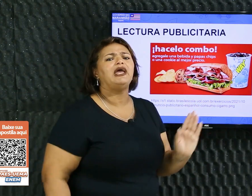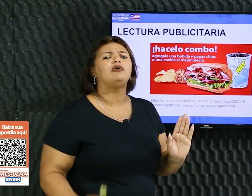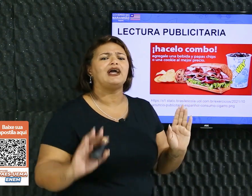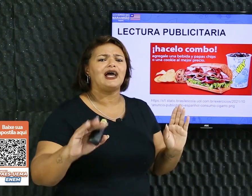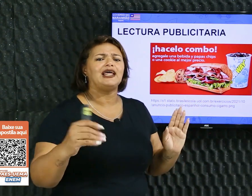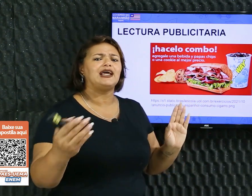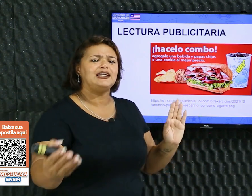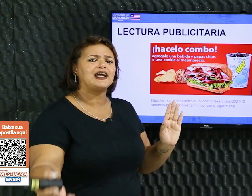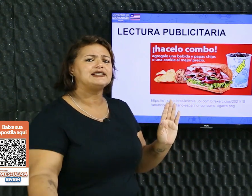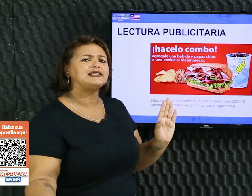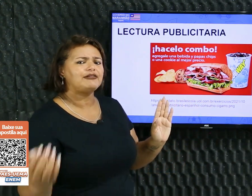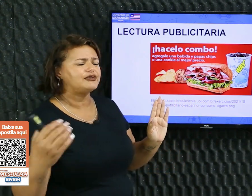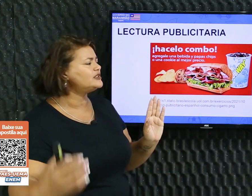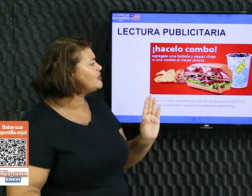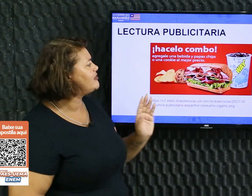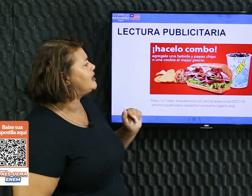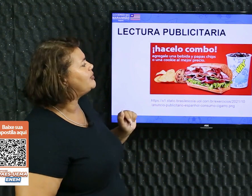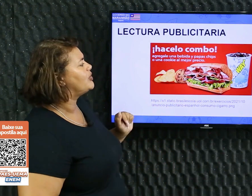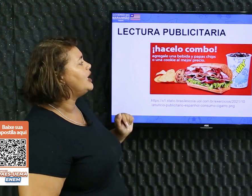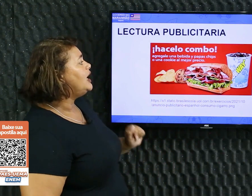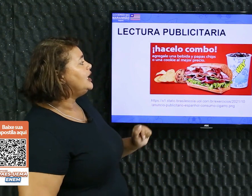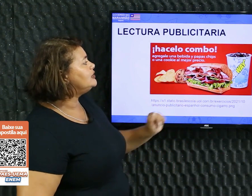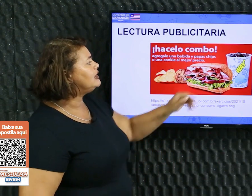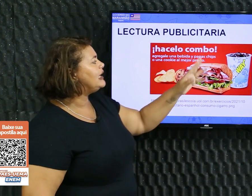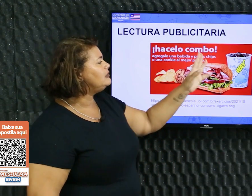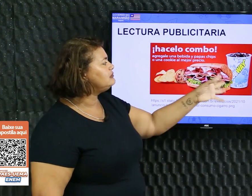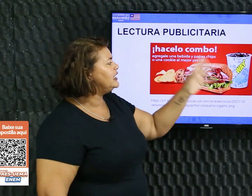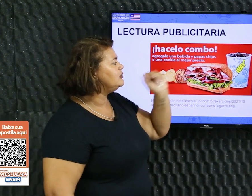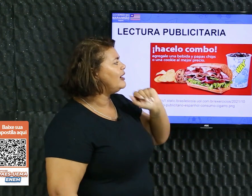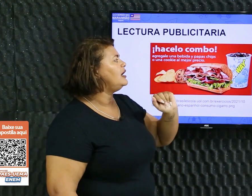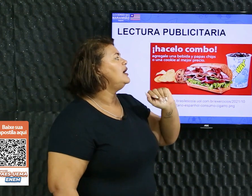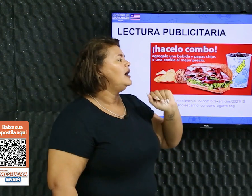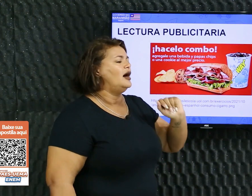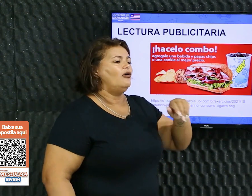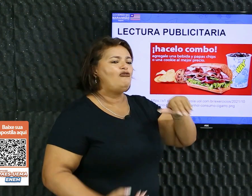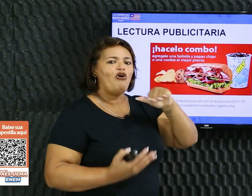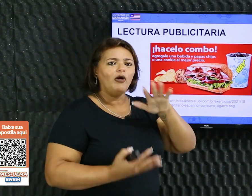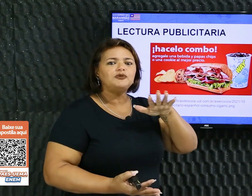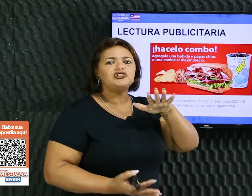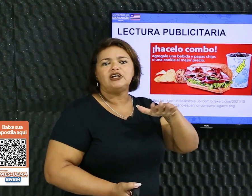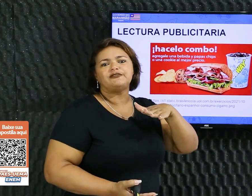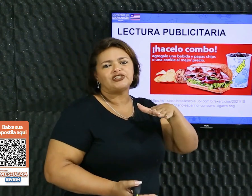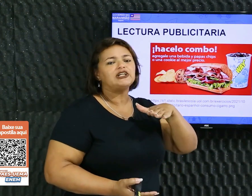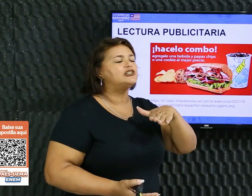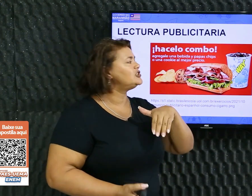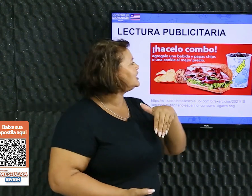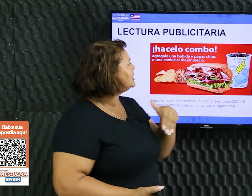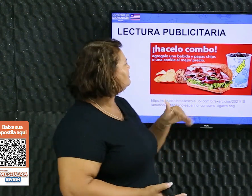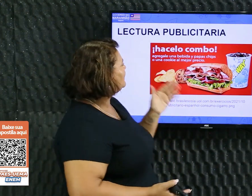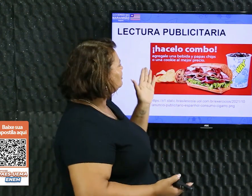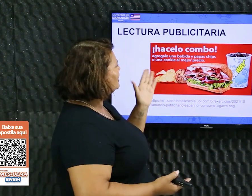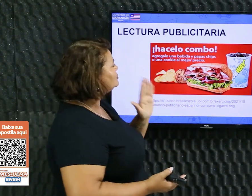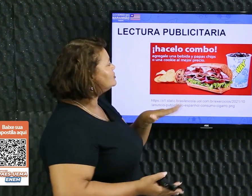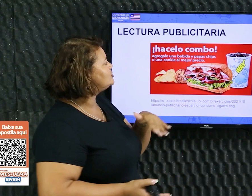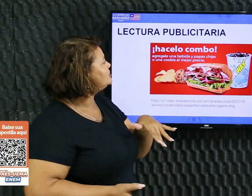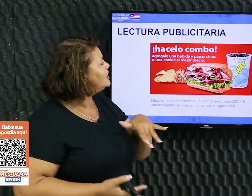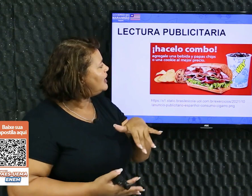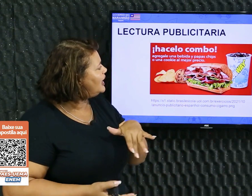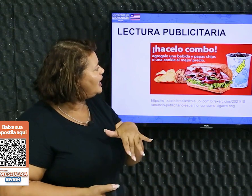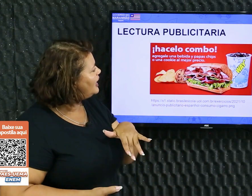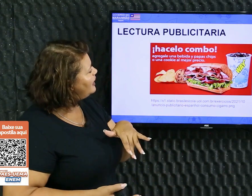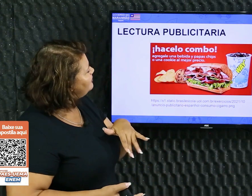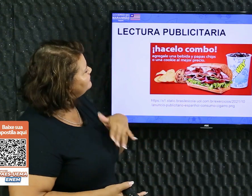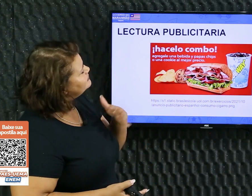de bacon e a galera aí em casa tá ficando com água na boca. E do lado eu tenho um copo de refrigerante, né? Que pelo anúncio